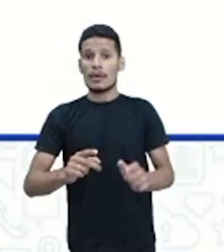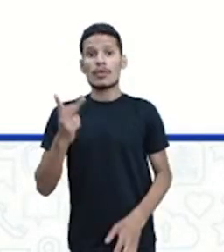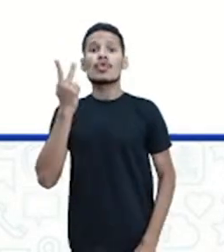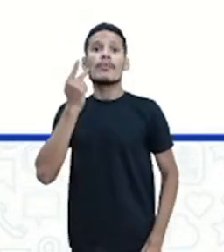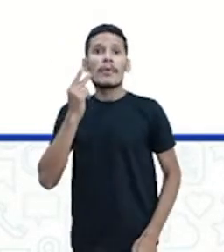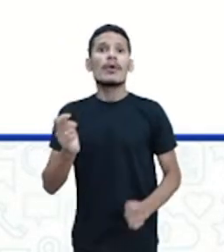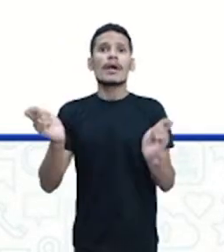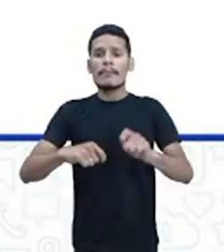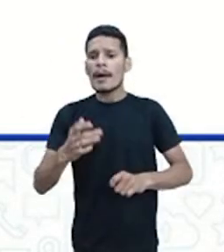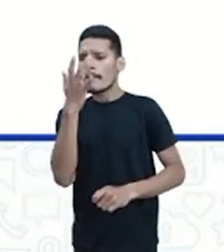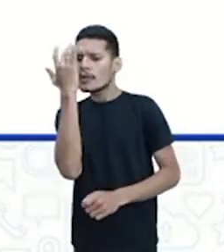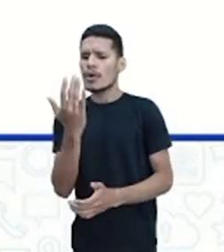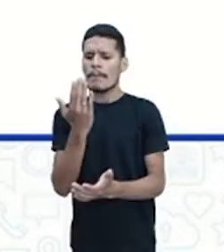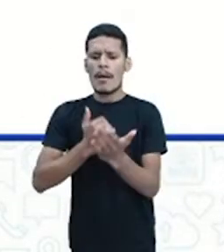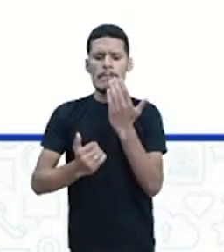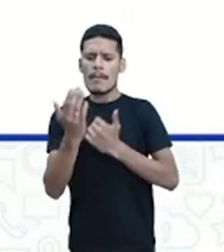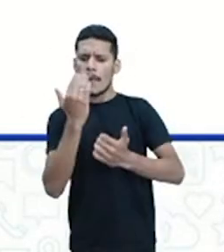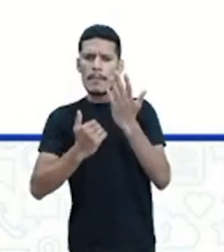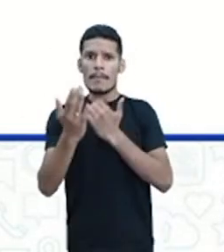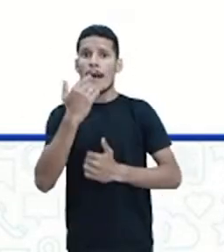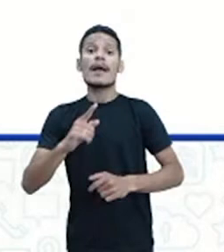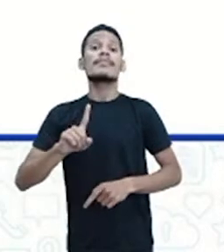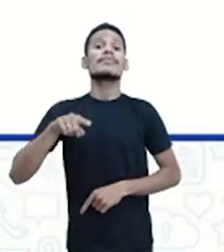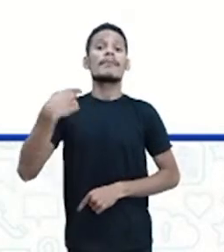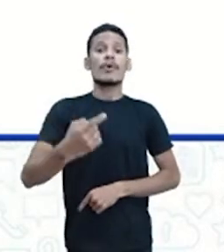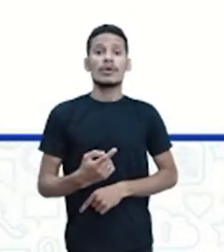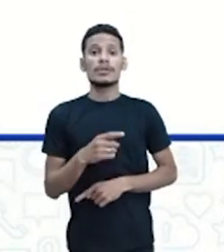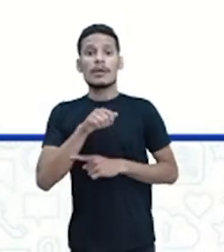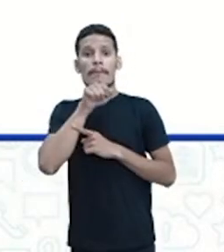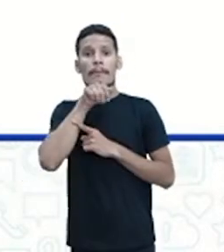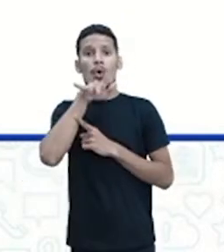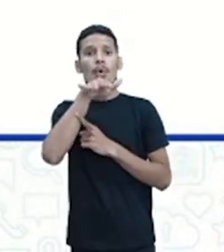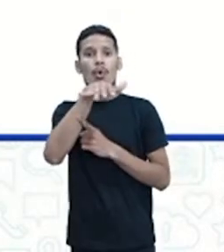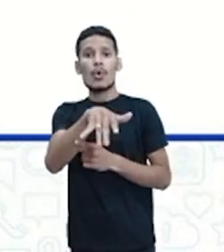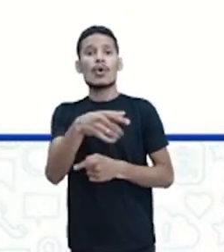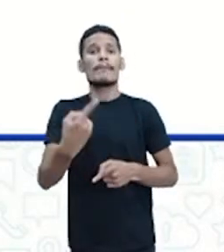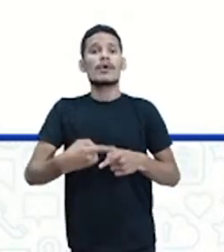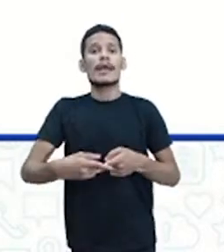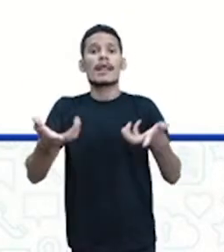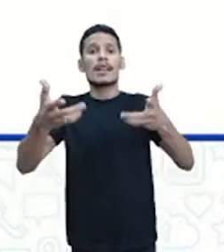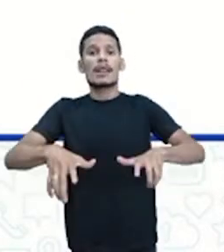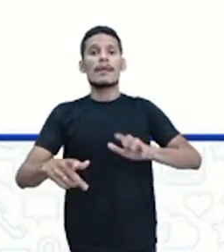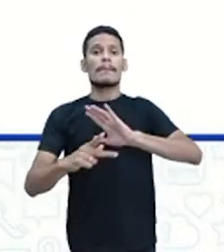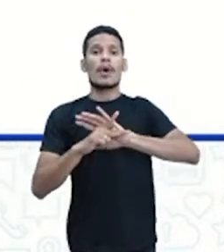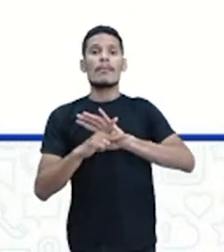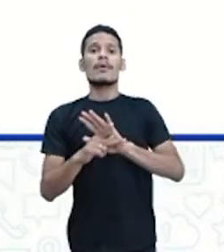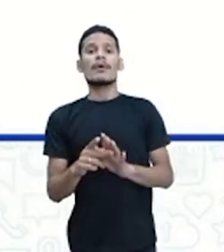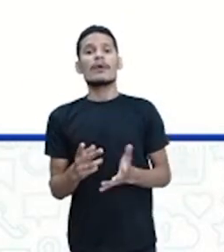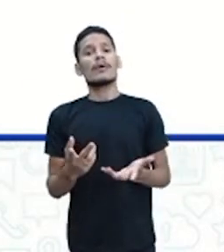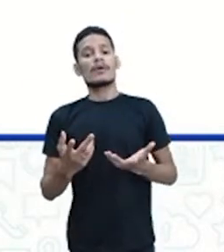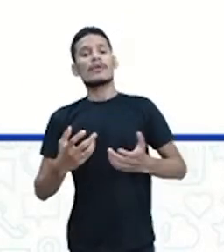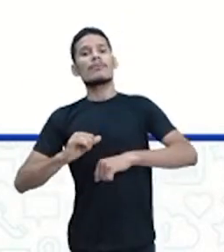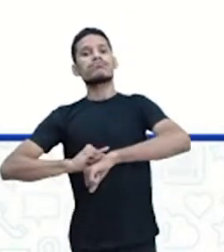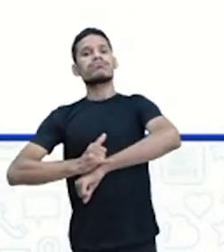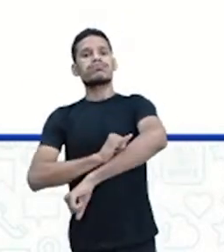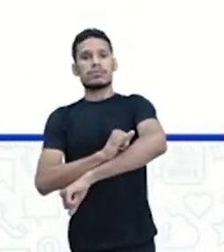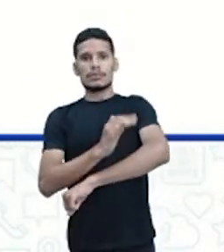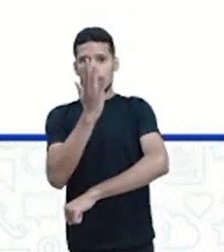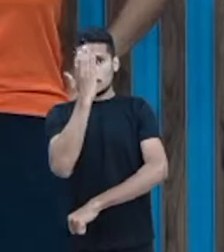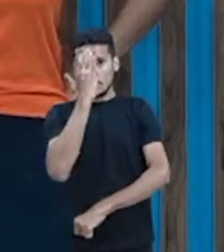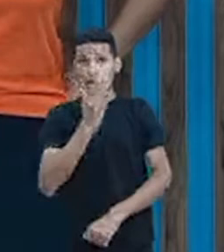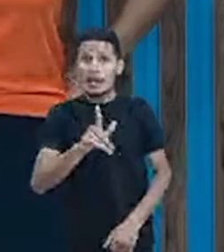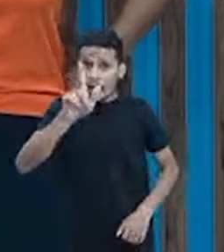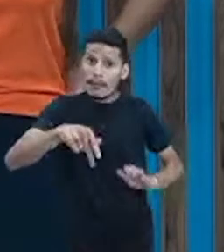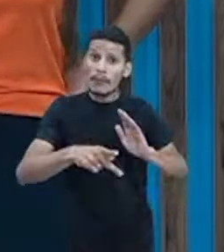de comida e, em seguida, episódios de vômito, para que você não engorde por causa dessa comida. Vocês percebem que é uma violência com o nosso